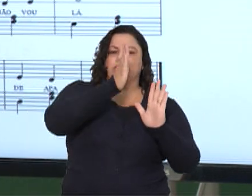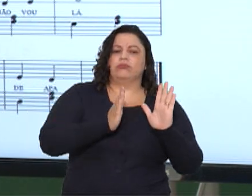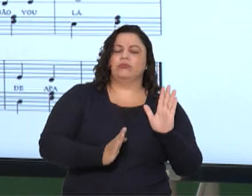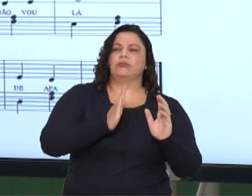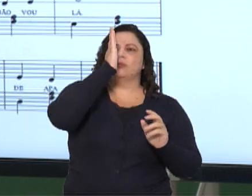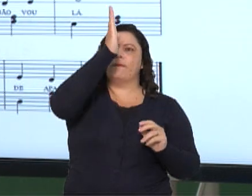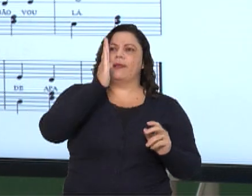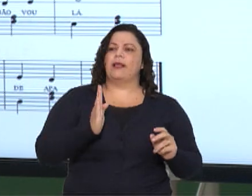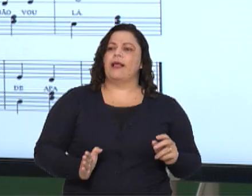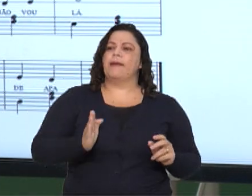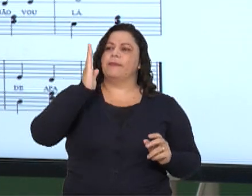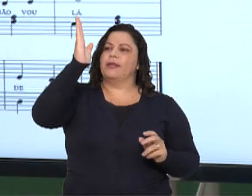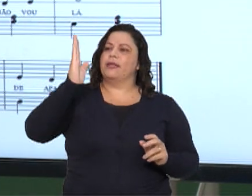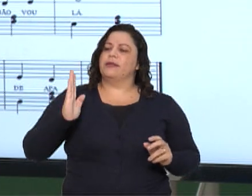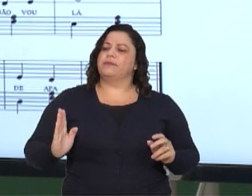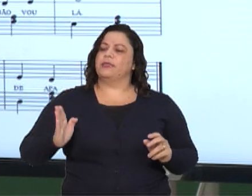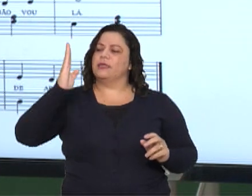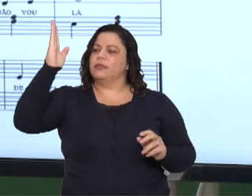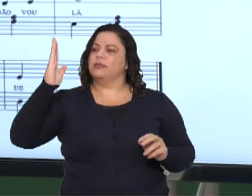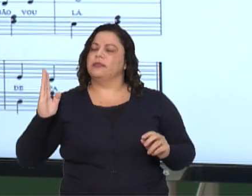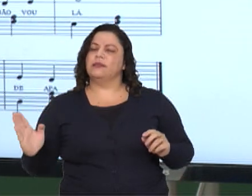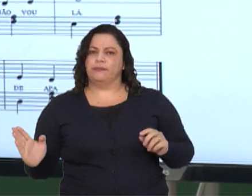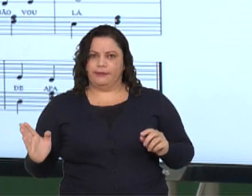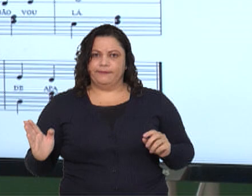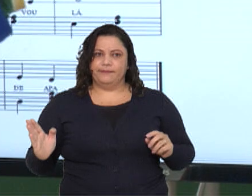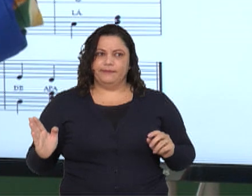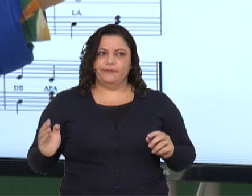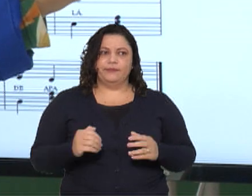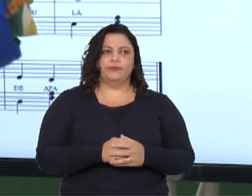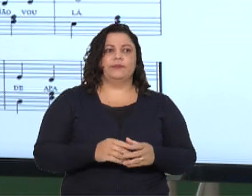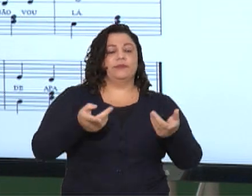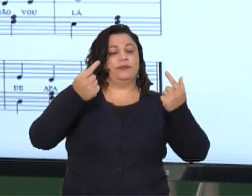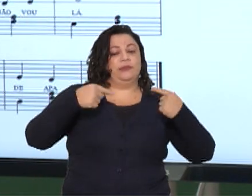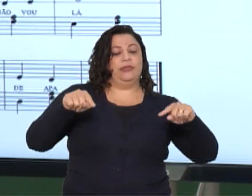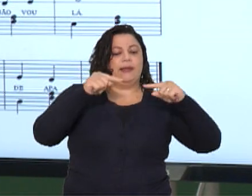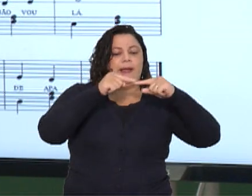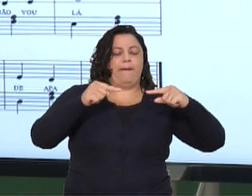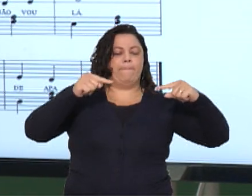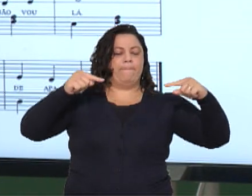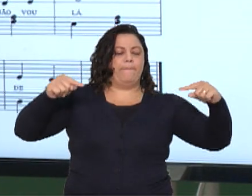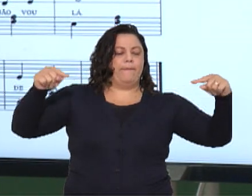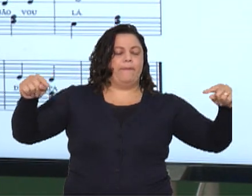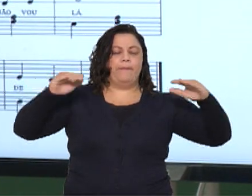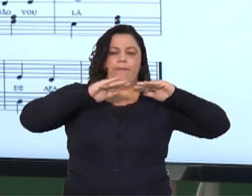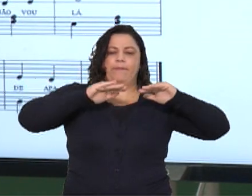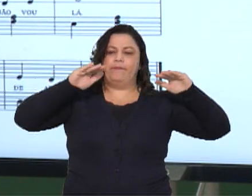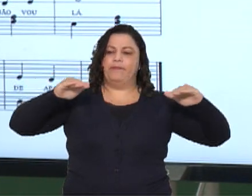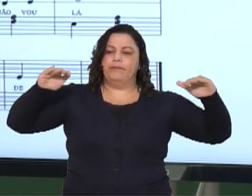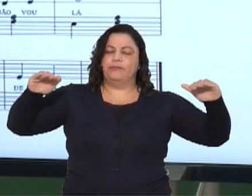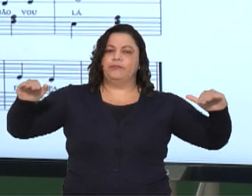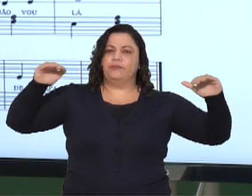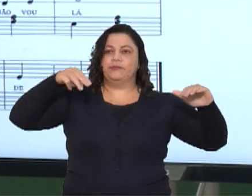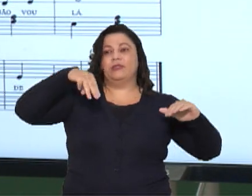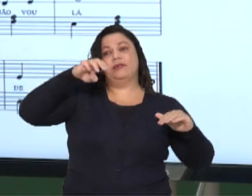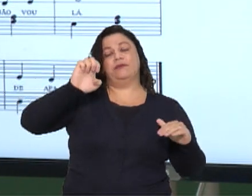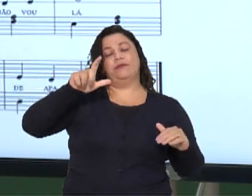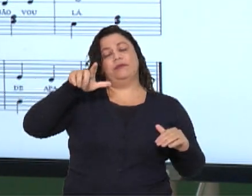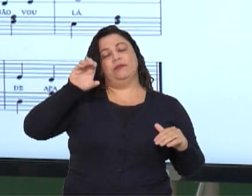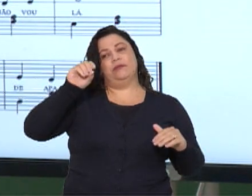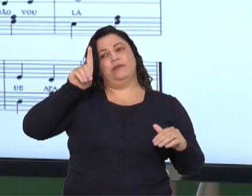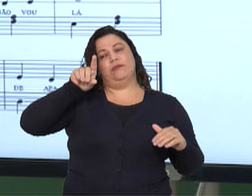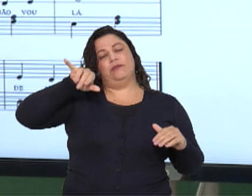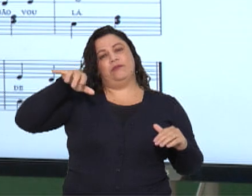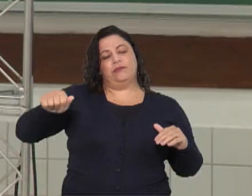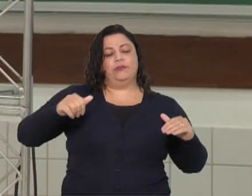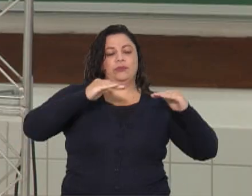Enquanto a melodia ela vai se deslocar de modo horizontal, a harmonia ela vai se dar nessa combinação